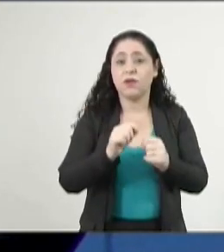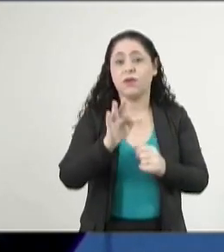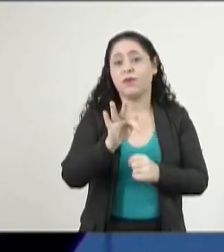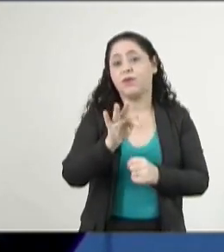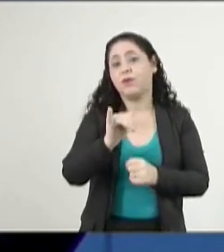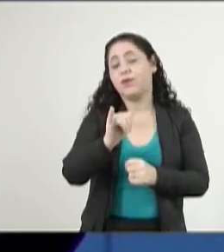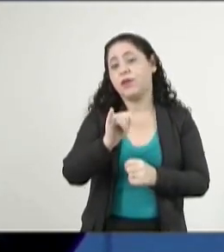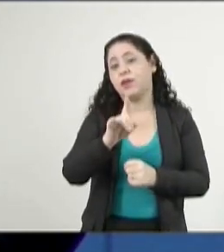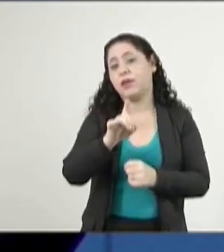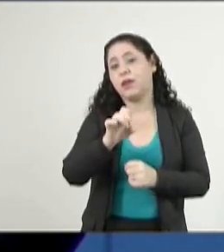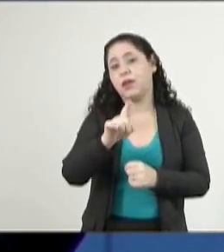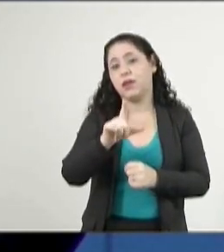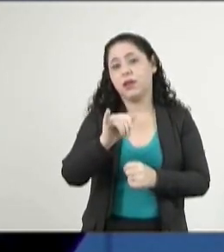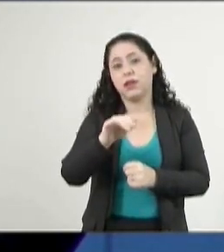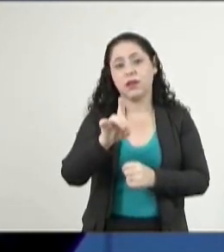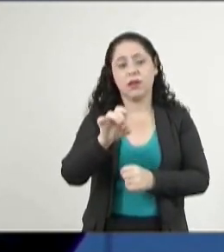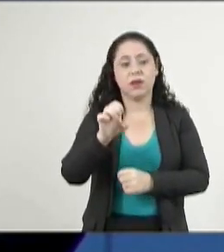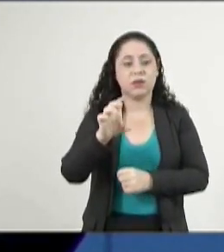fidelidade.